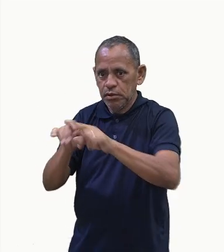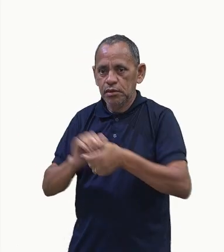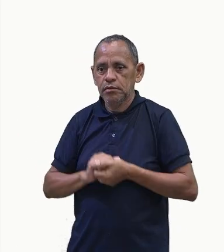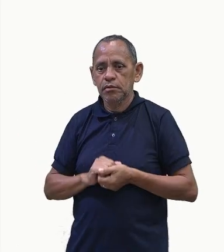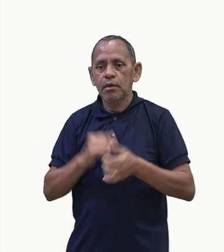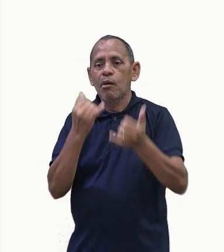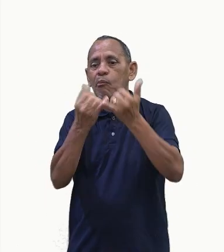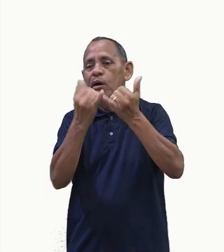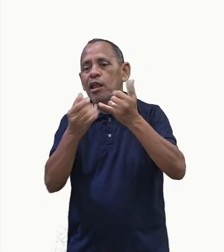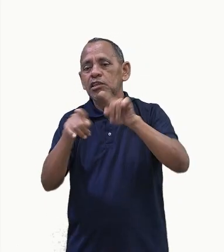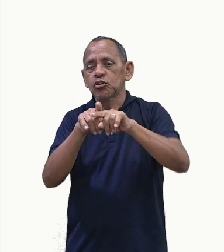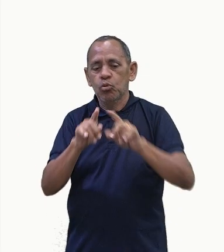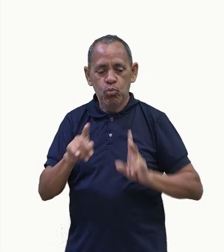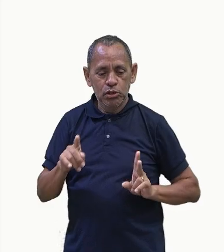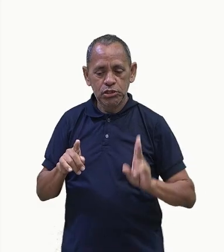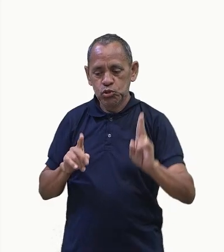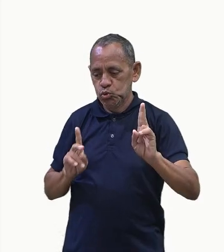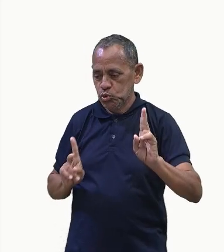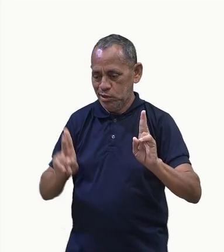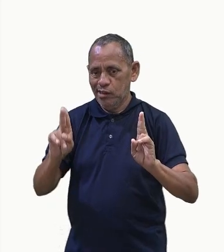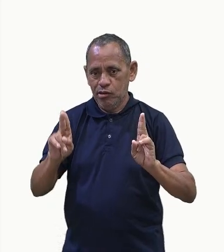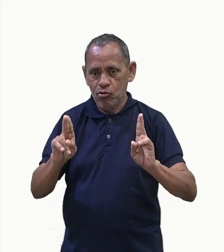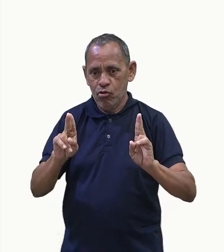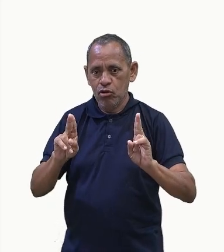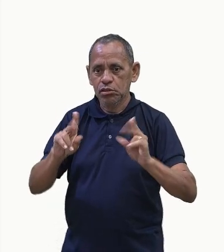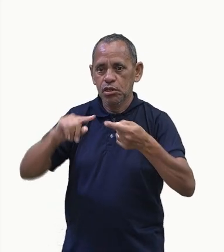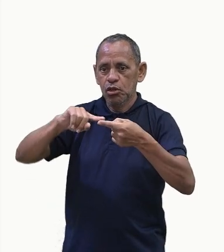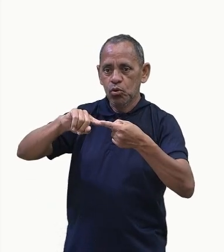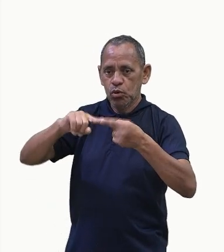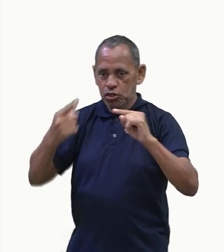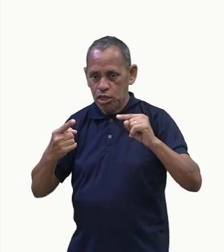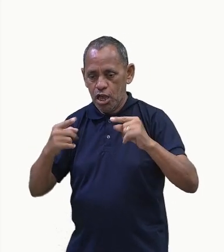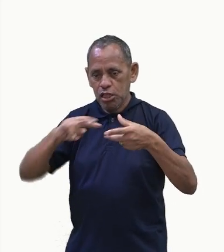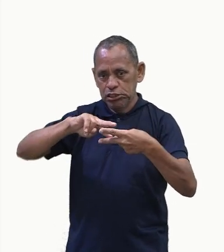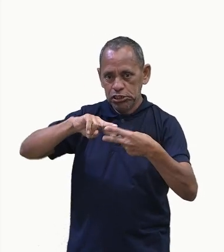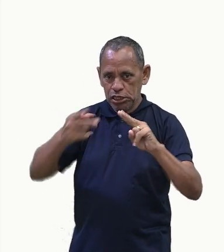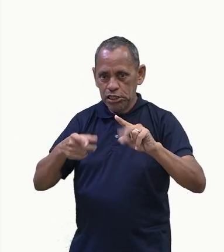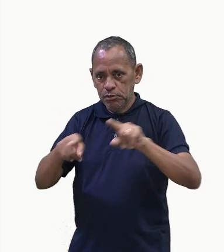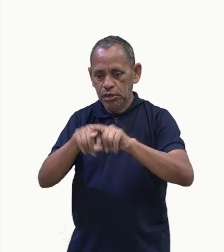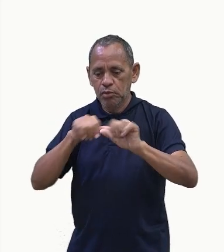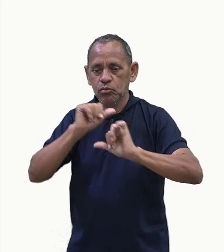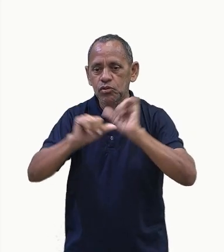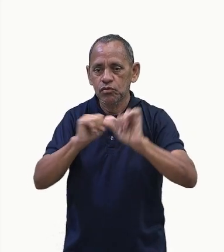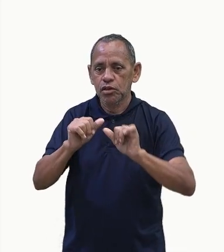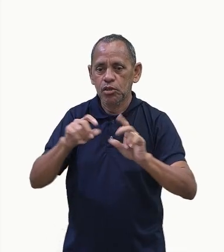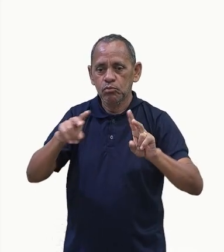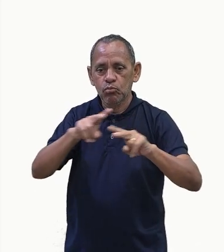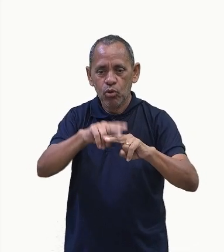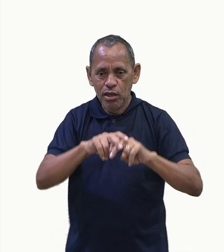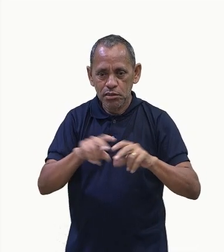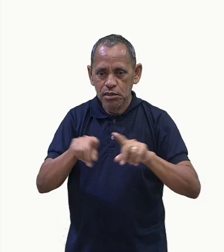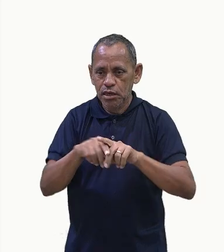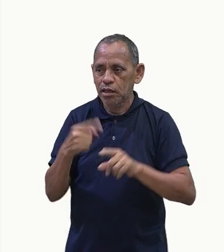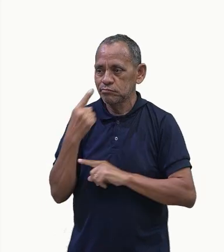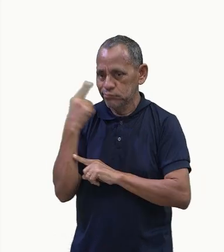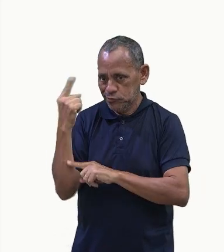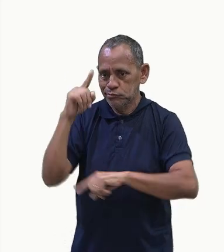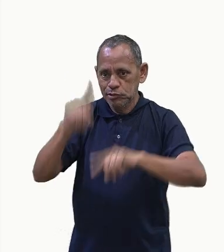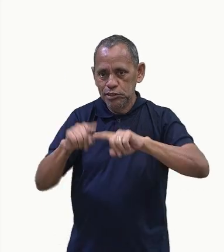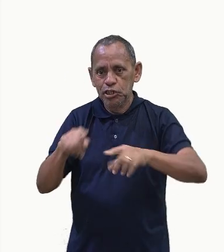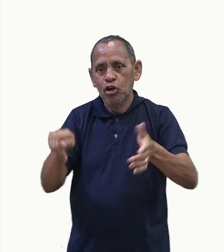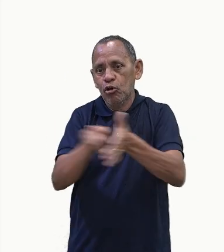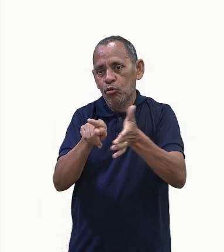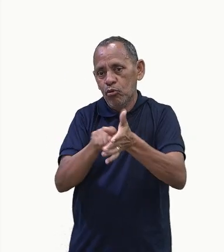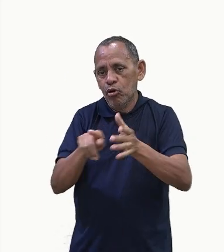nossa sequência, né, de DNA modificada através dessa ferramenta chamada CRISPR-Cas9, no